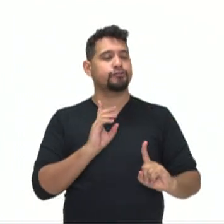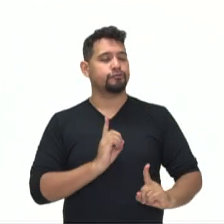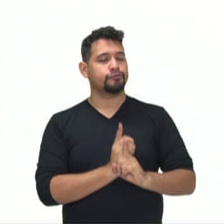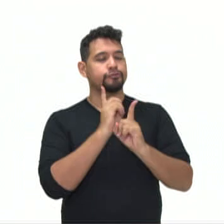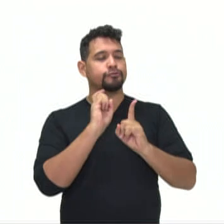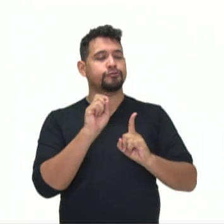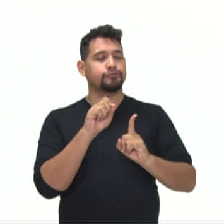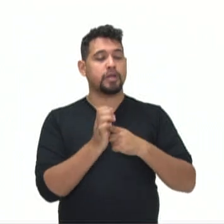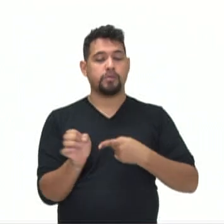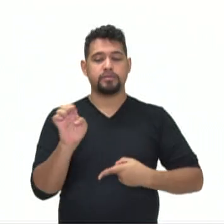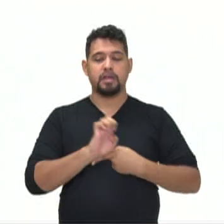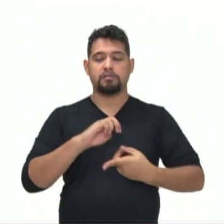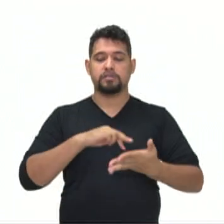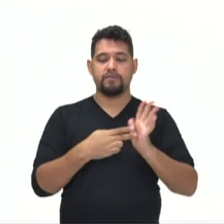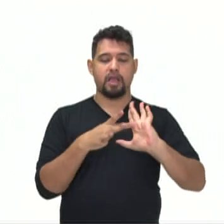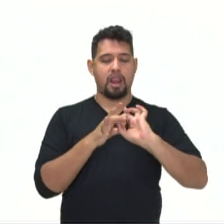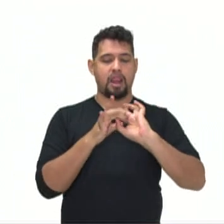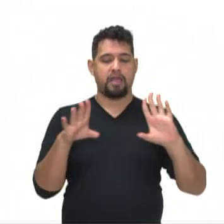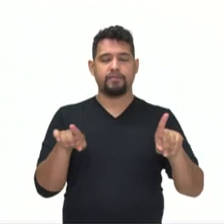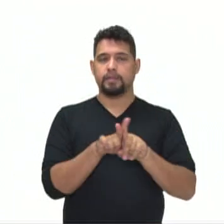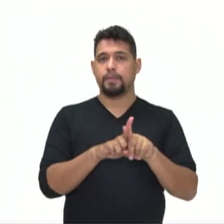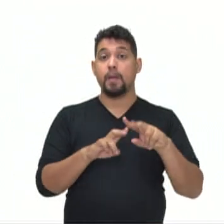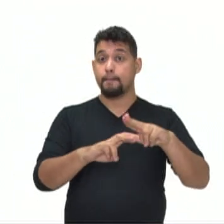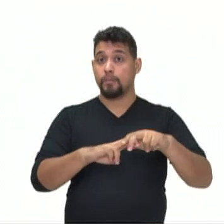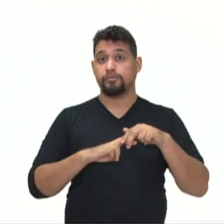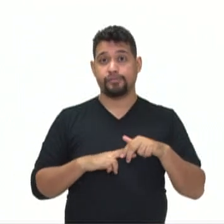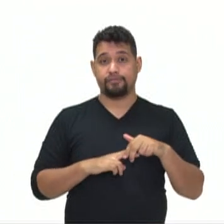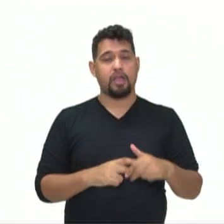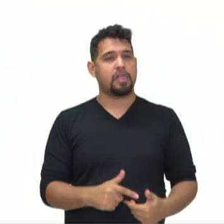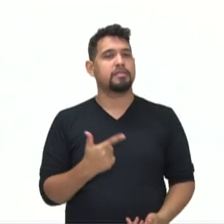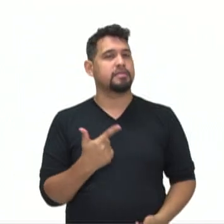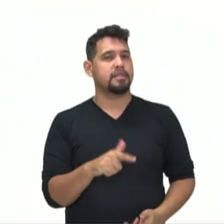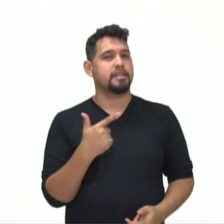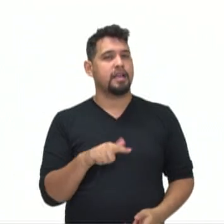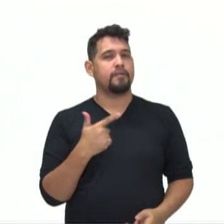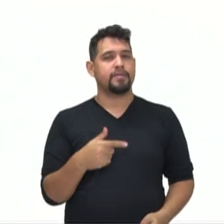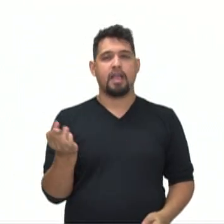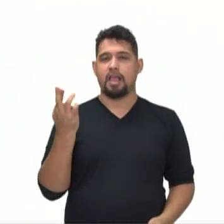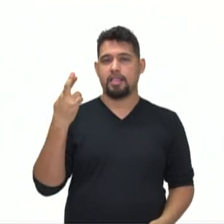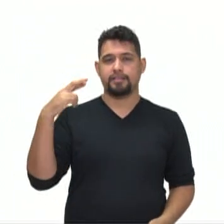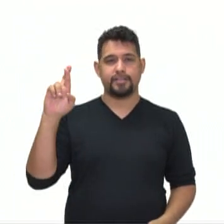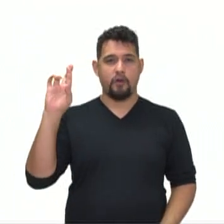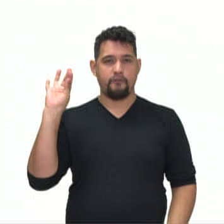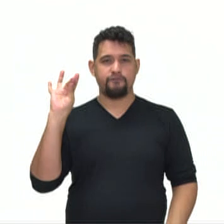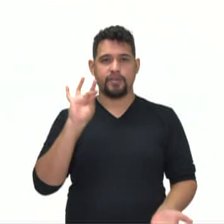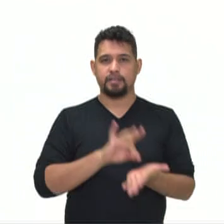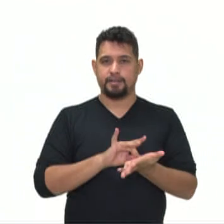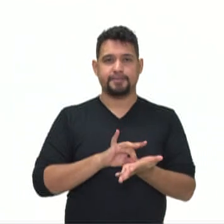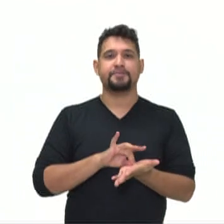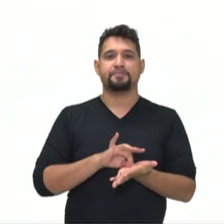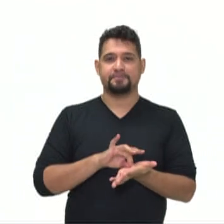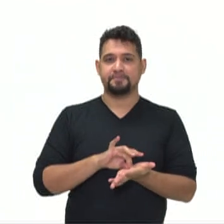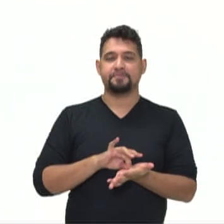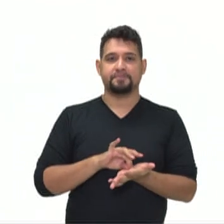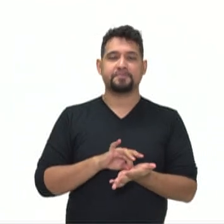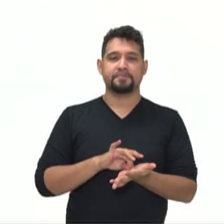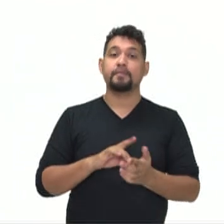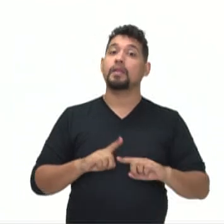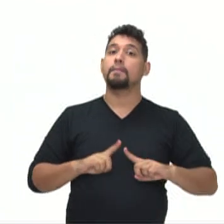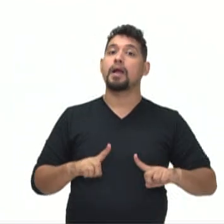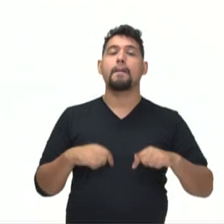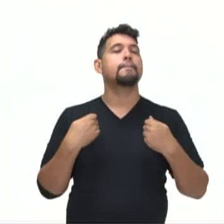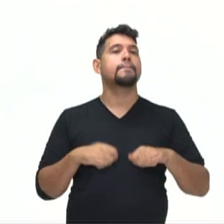que o Estado é laico e que por isso não tem religião oficial, mas tem